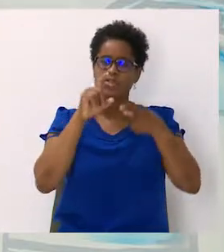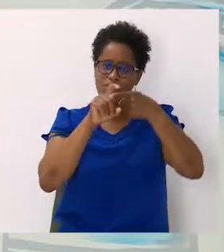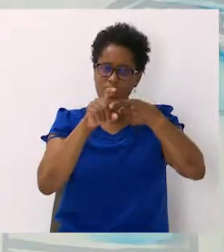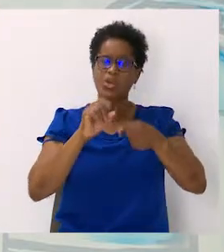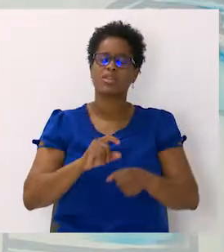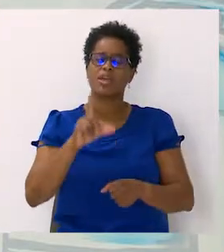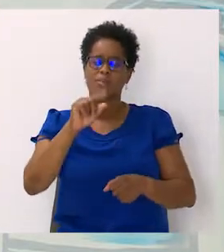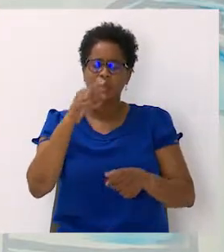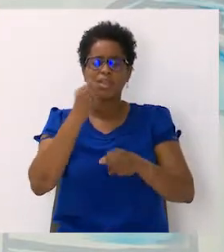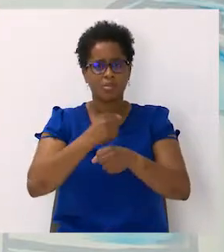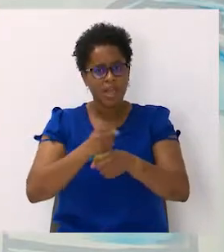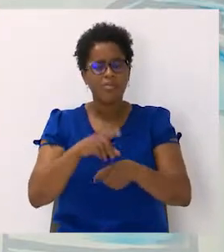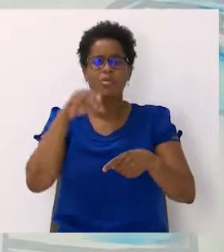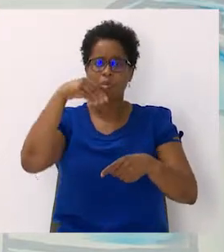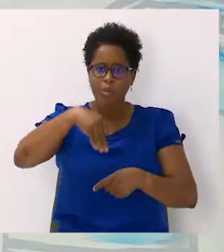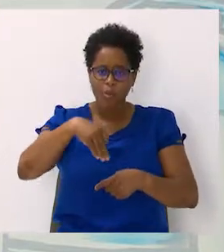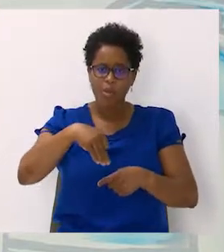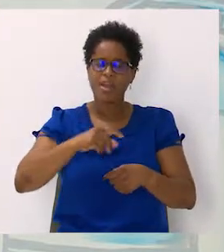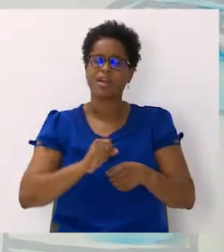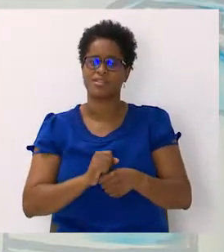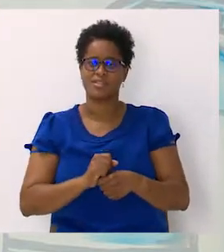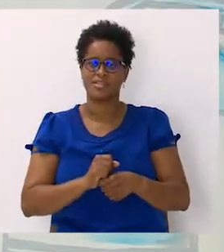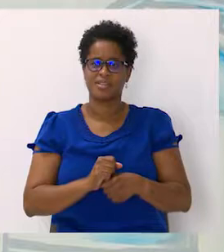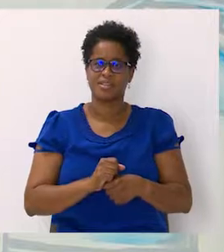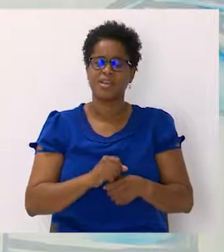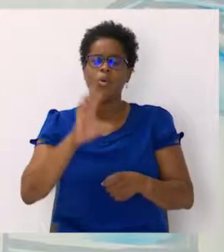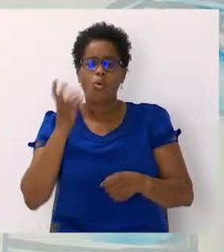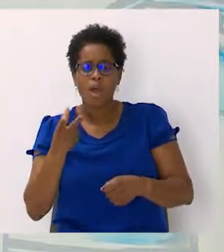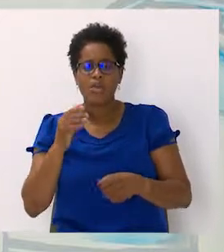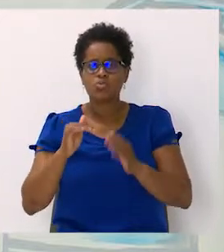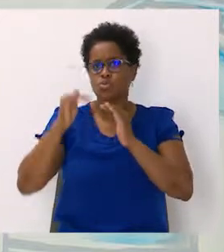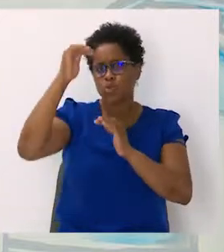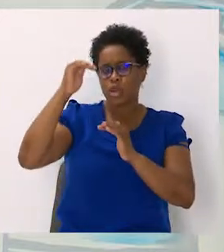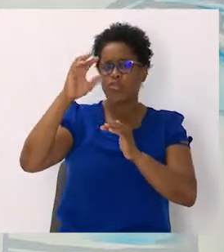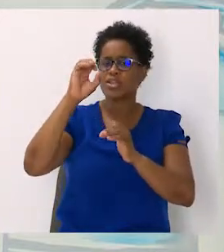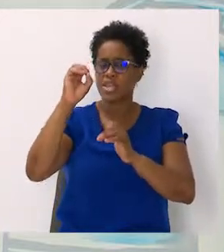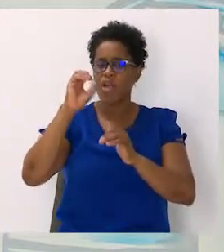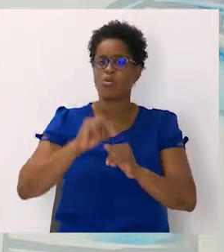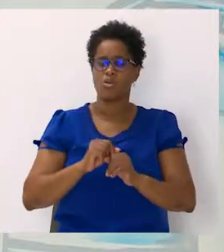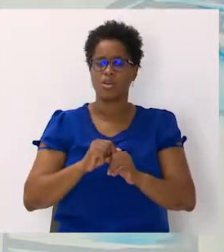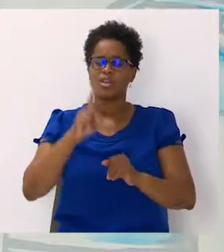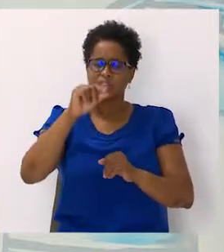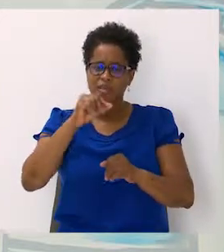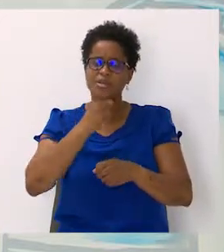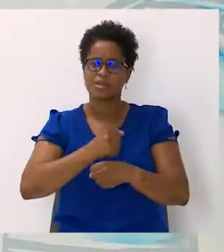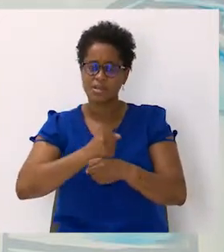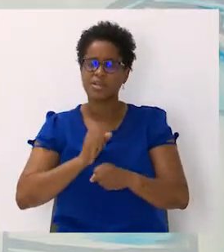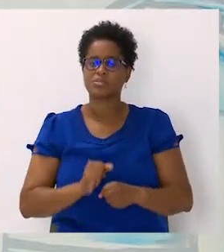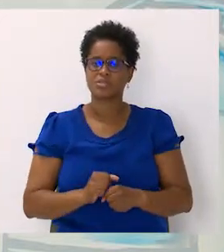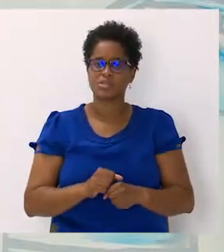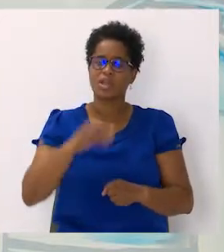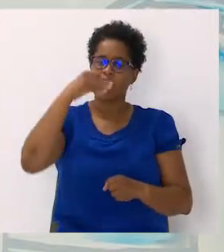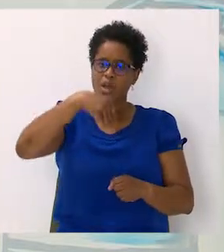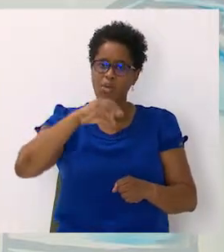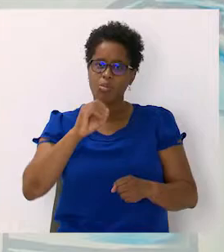da divisão, também vimos propriedade quando o expoente for zero e também vimos